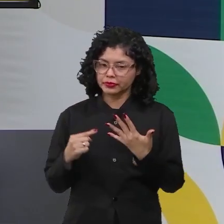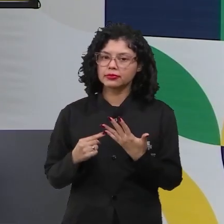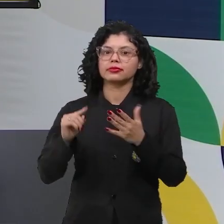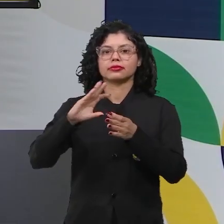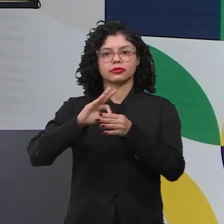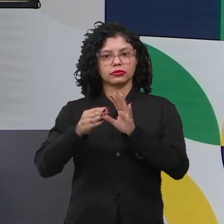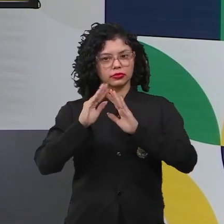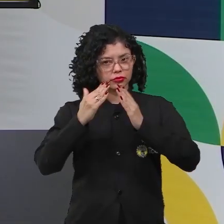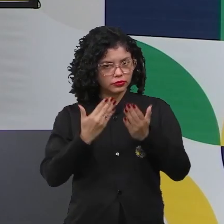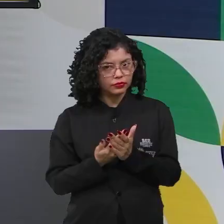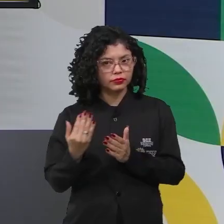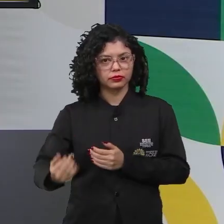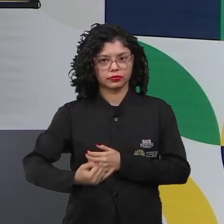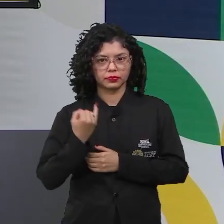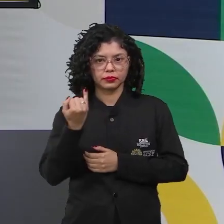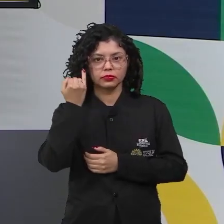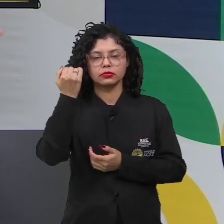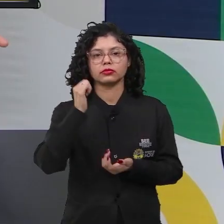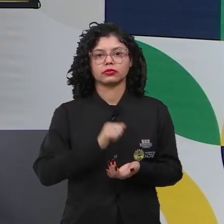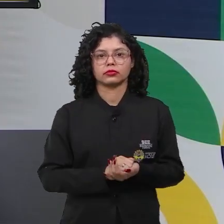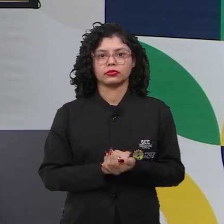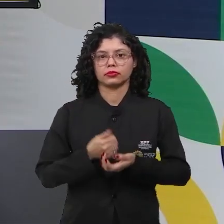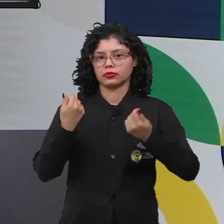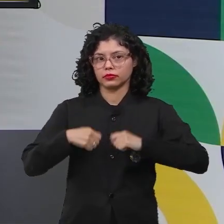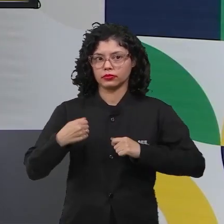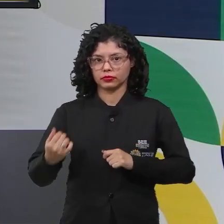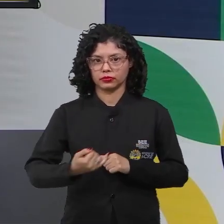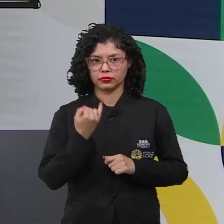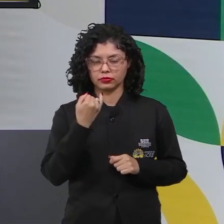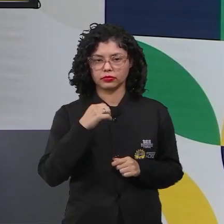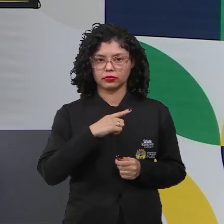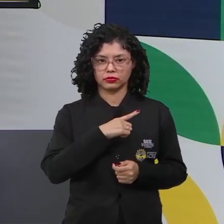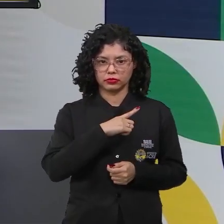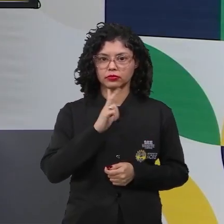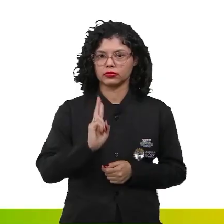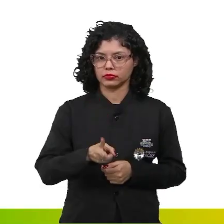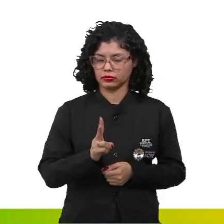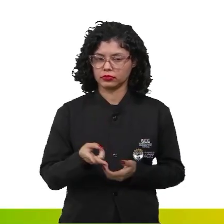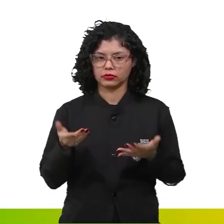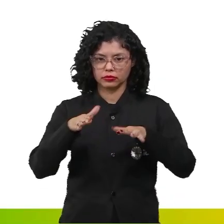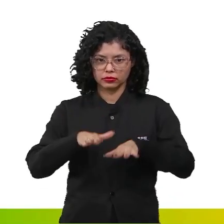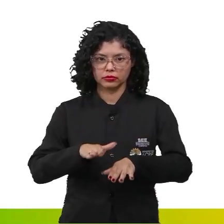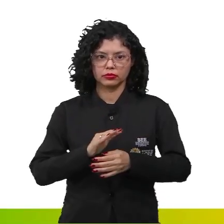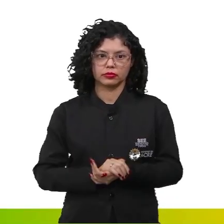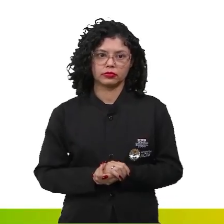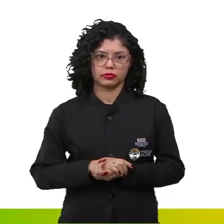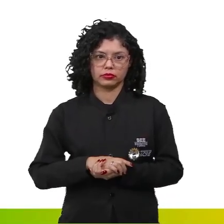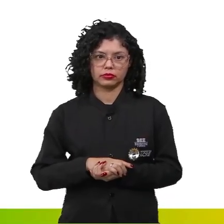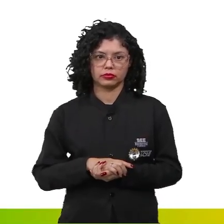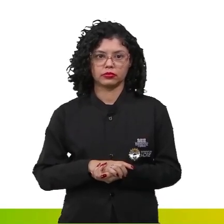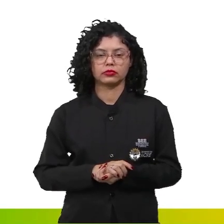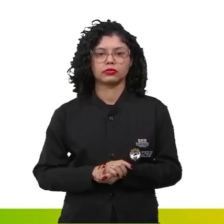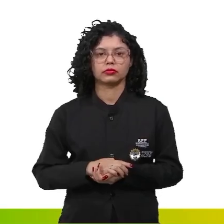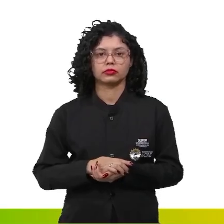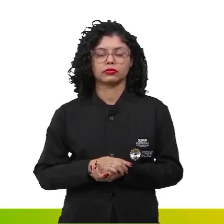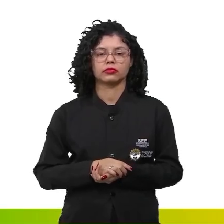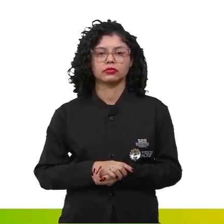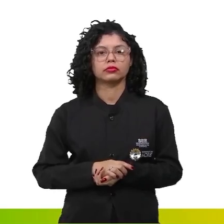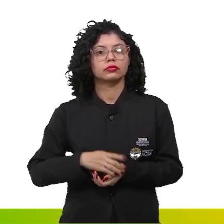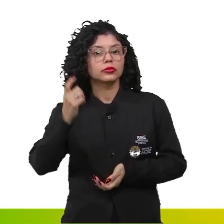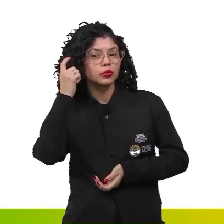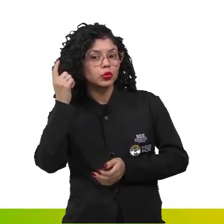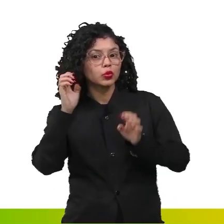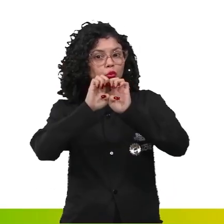escolar, principalmente nessa situação, ela é fundamental, incluir sempre, beleza? Por fim aqui, trabalhar a inclusão exige